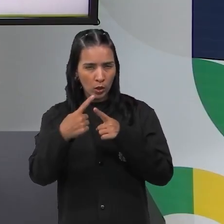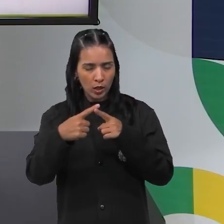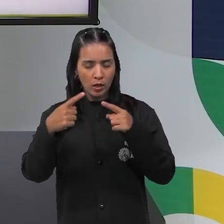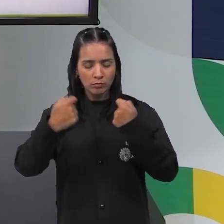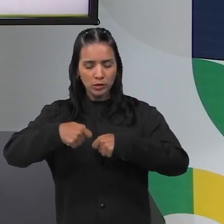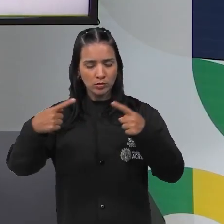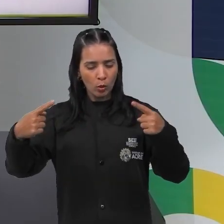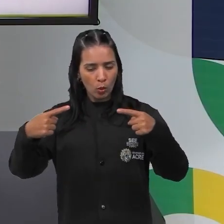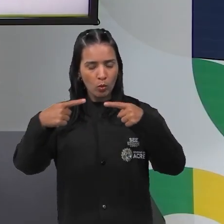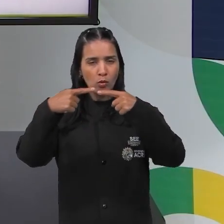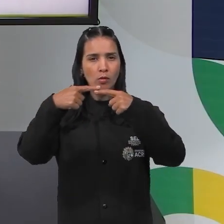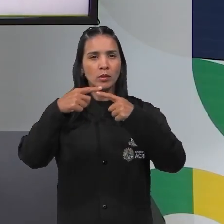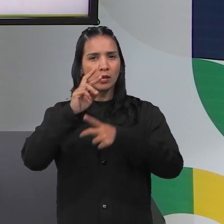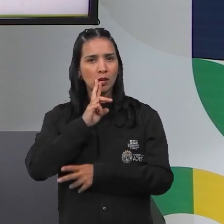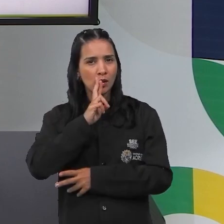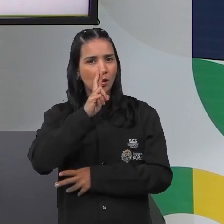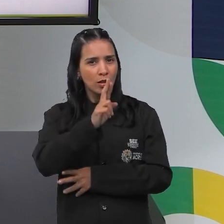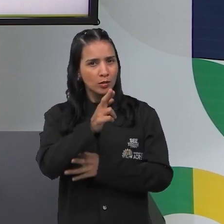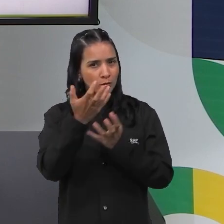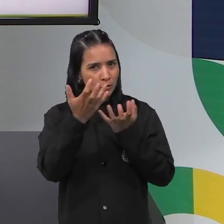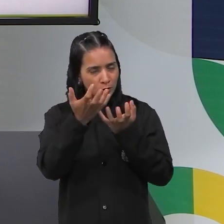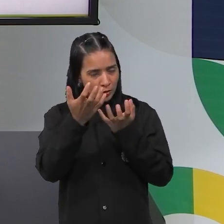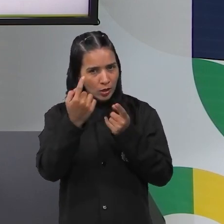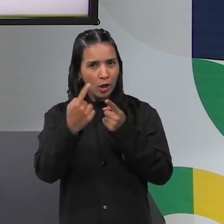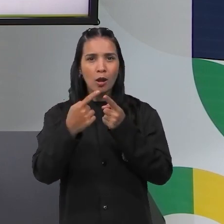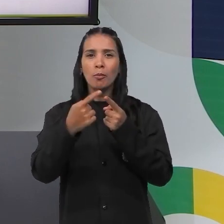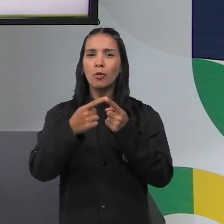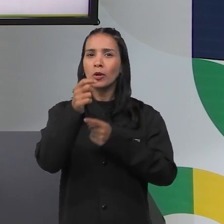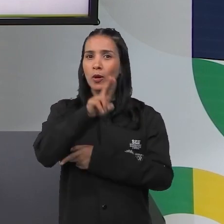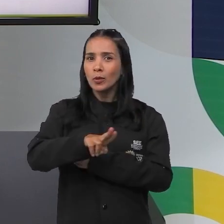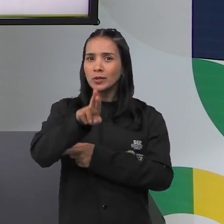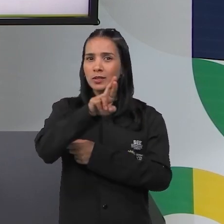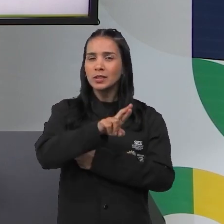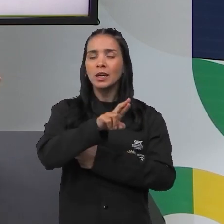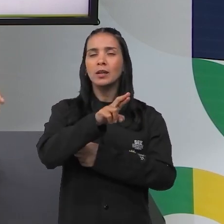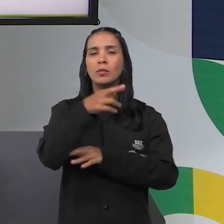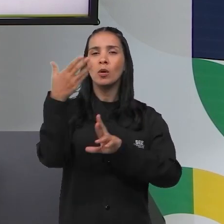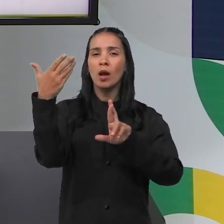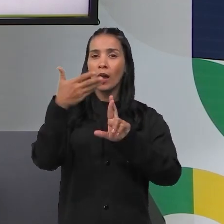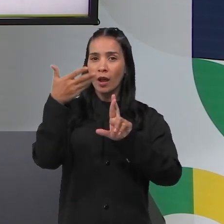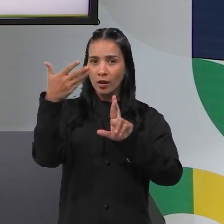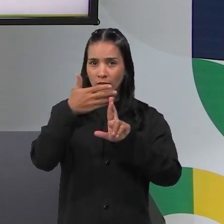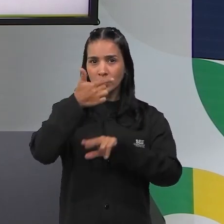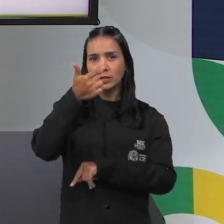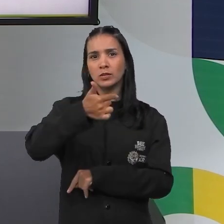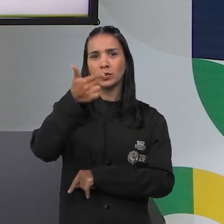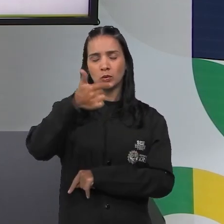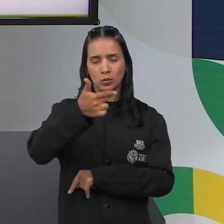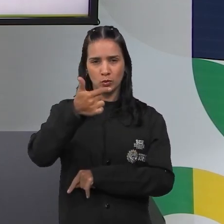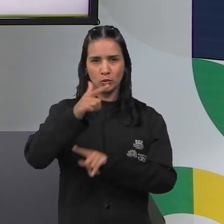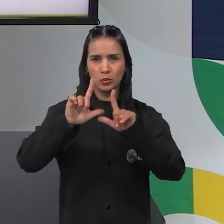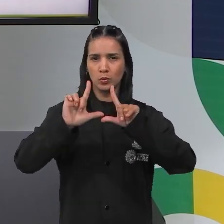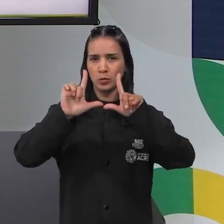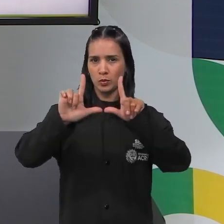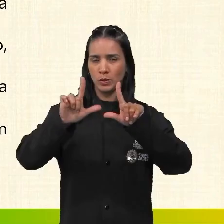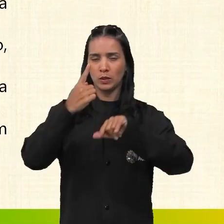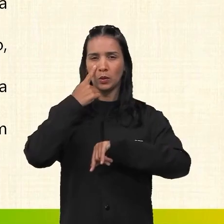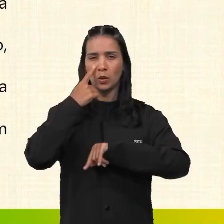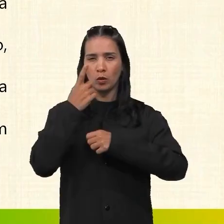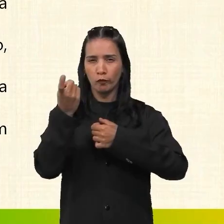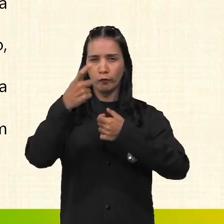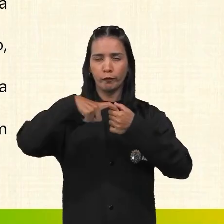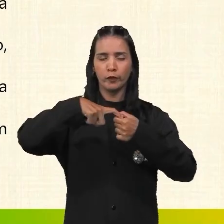quando nós fazemos referência ao segundo quadrinho? Vamos lá voltar na letra A.